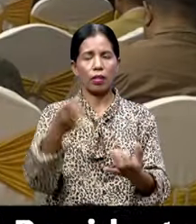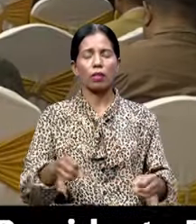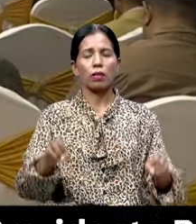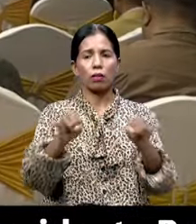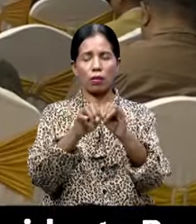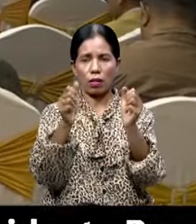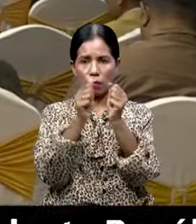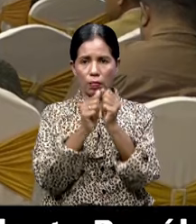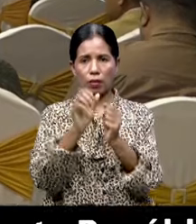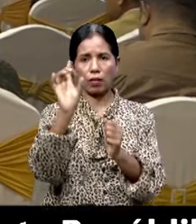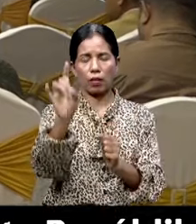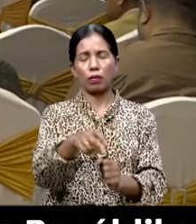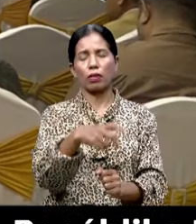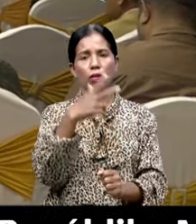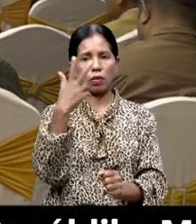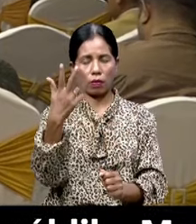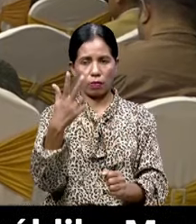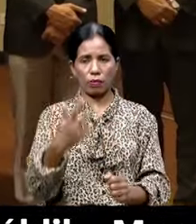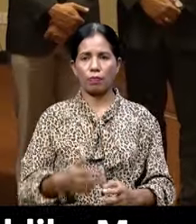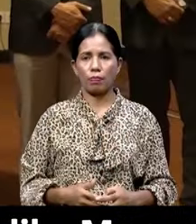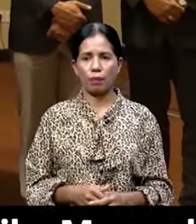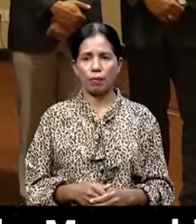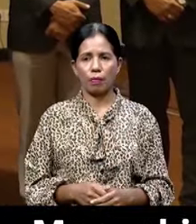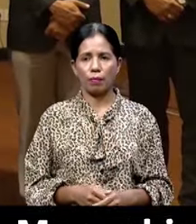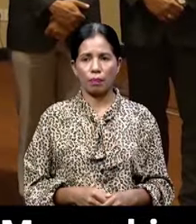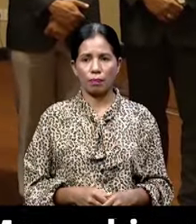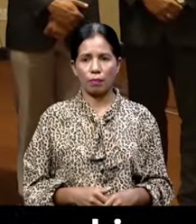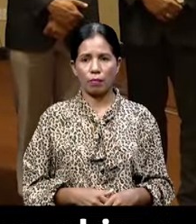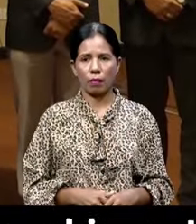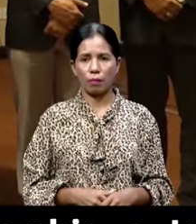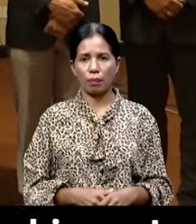Privado hamuto sanulu risintolu. Emerenciana Martins, Marito da Costa, GMN.